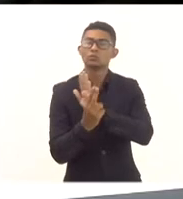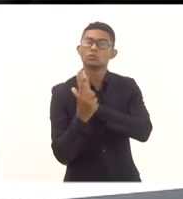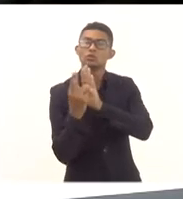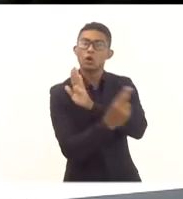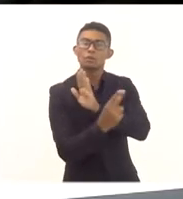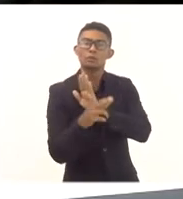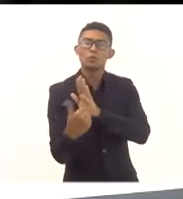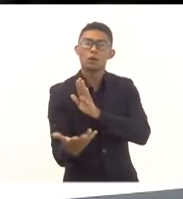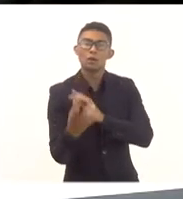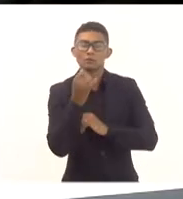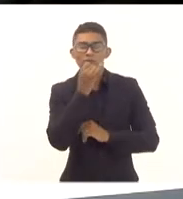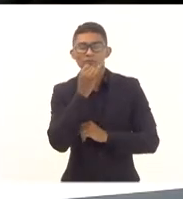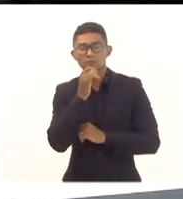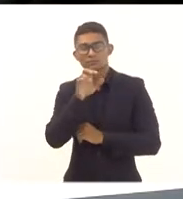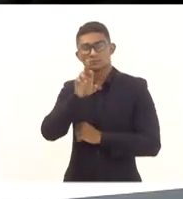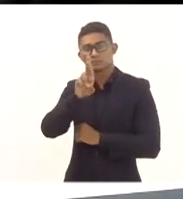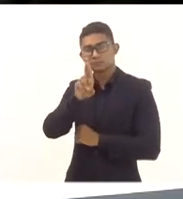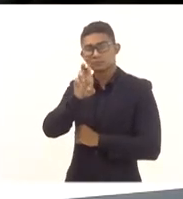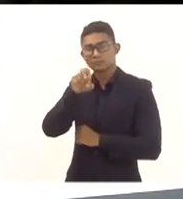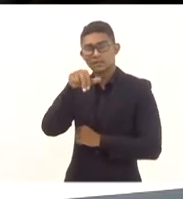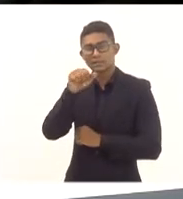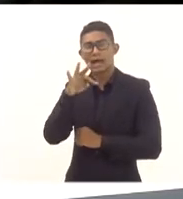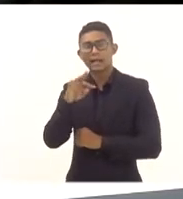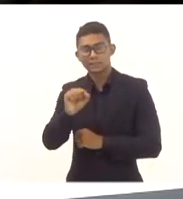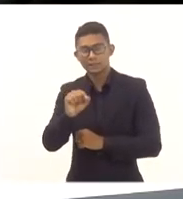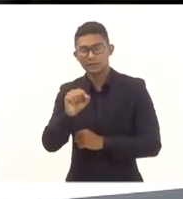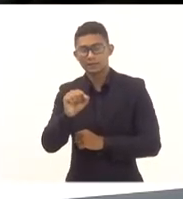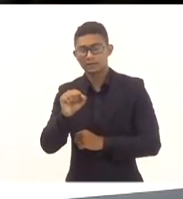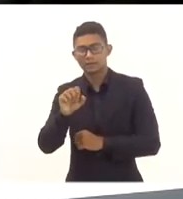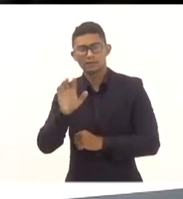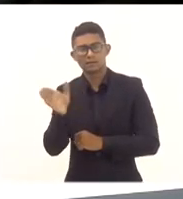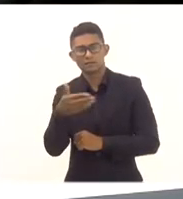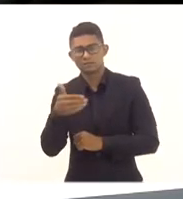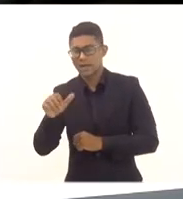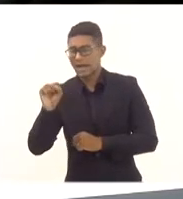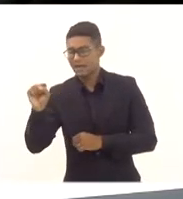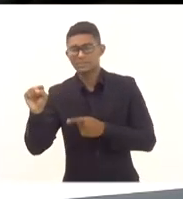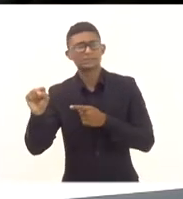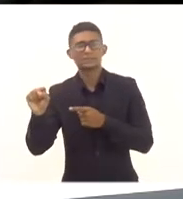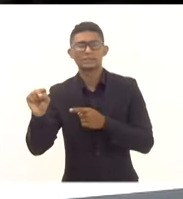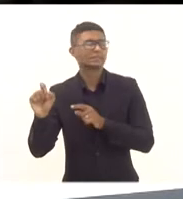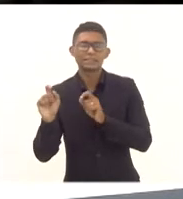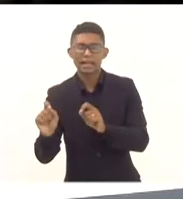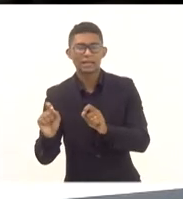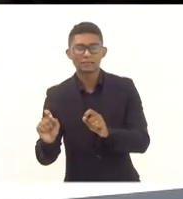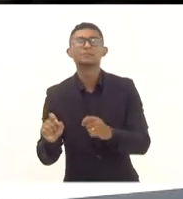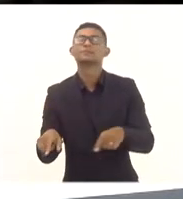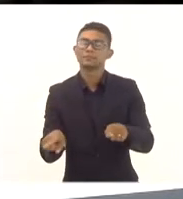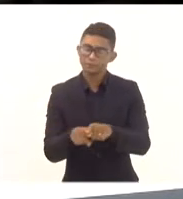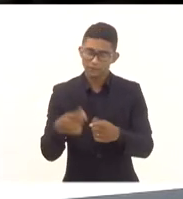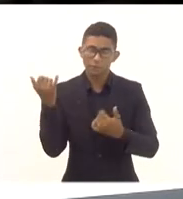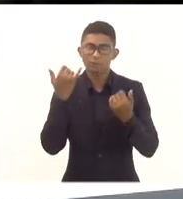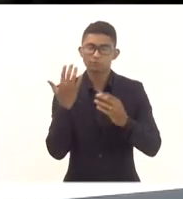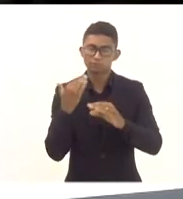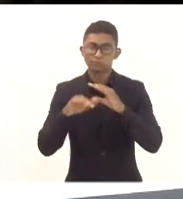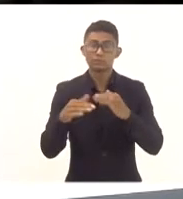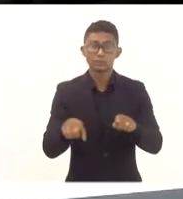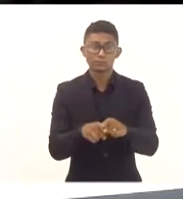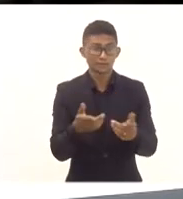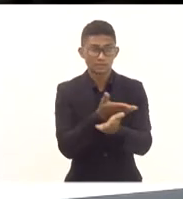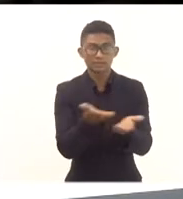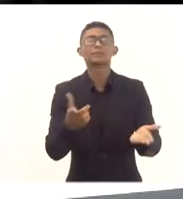s e Eles não conseguem identificar e também eles têm a base educado de único né acho que isso foi